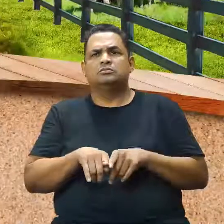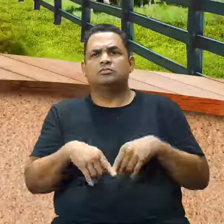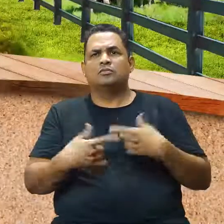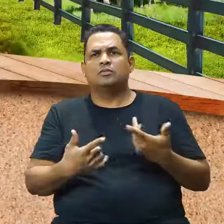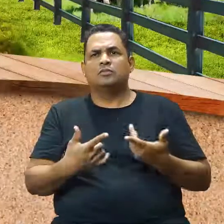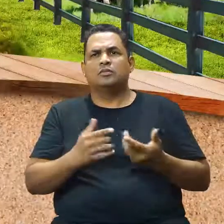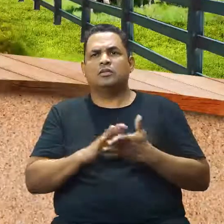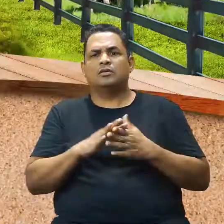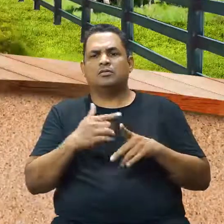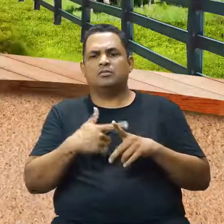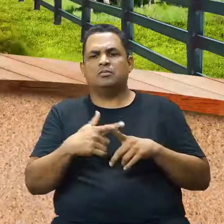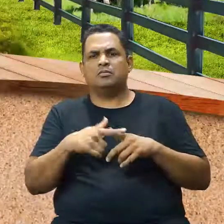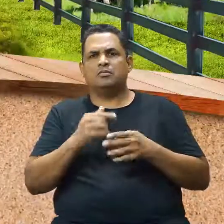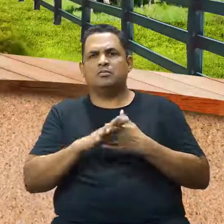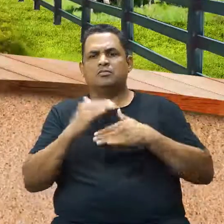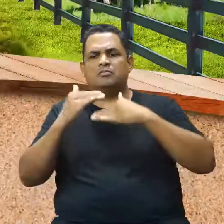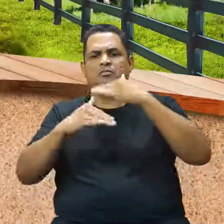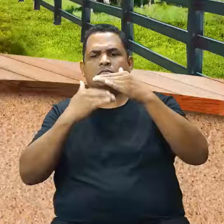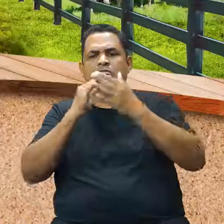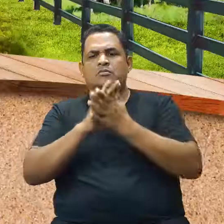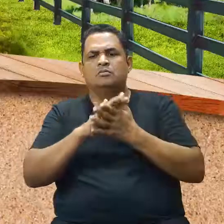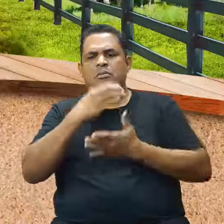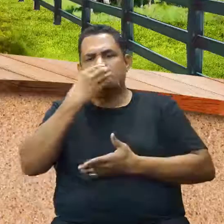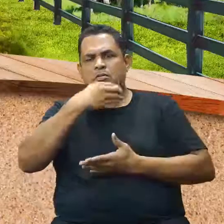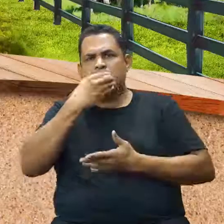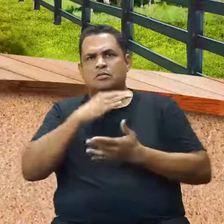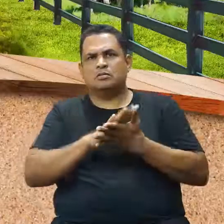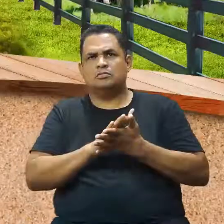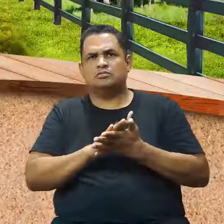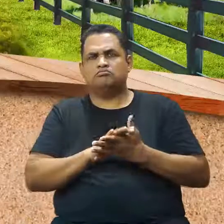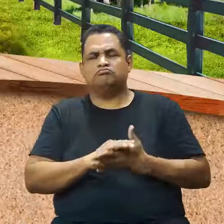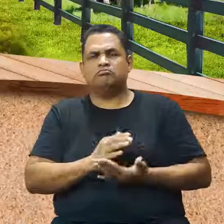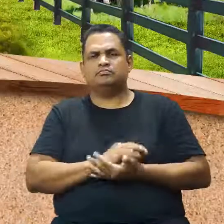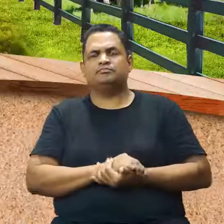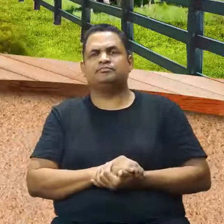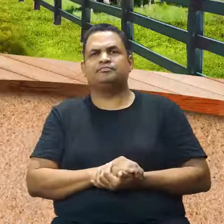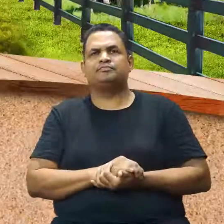danos no desenvolvimento da fruta, que são mais graves.